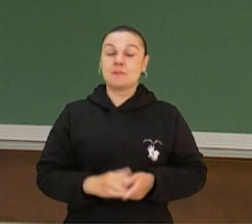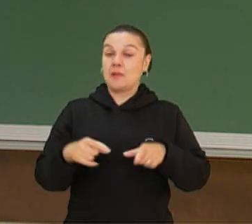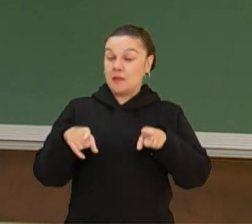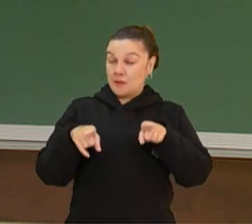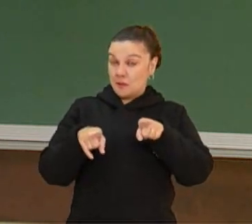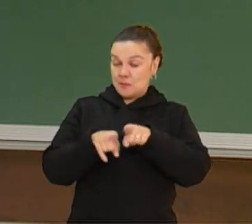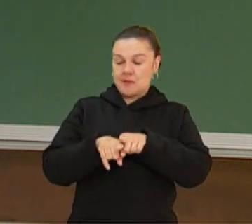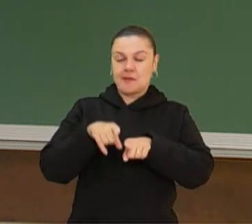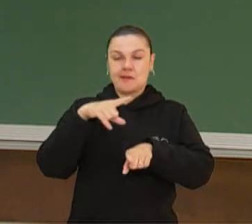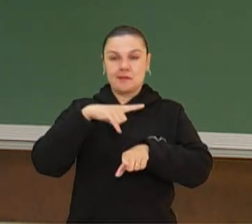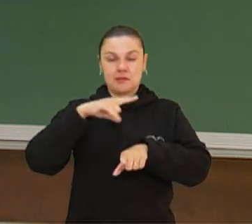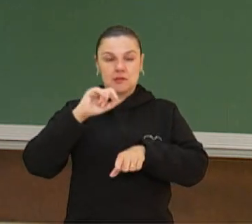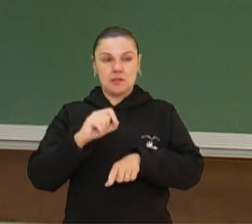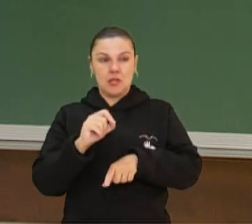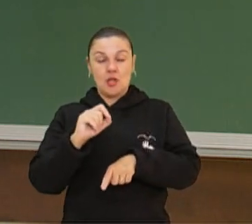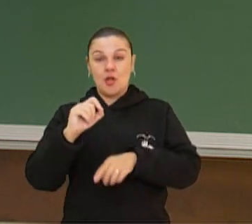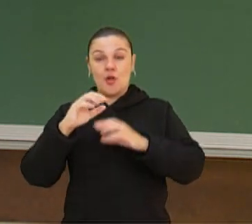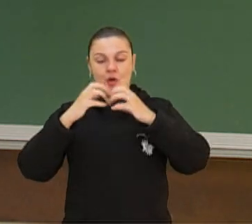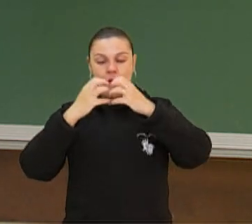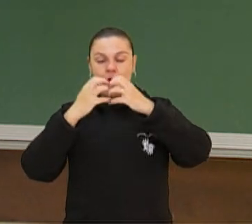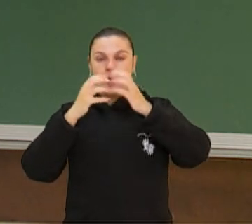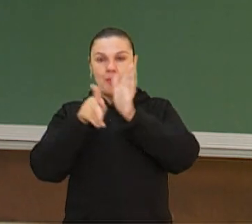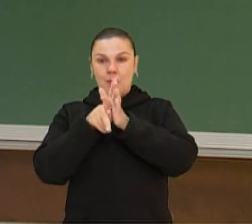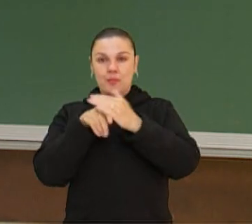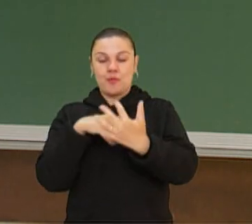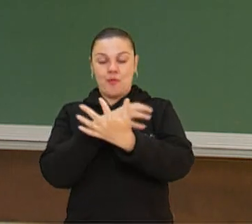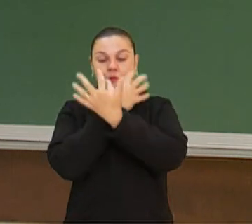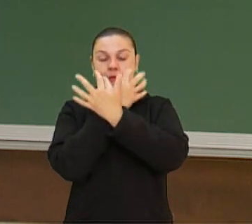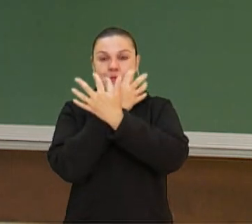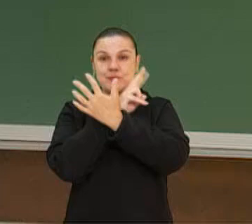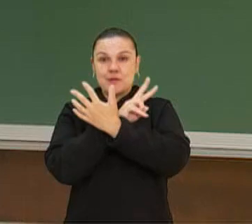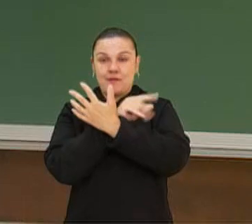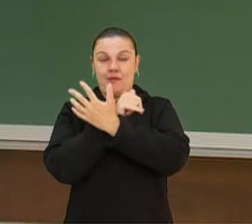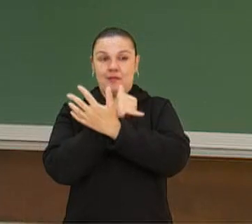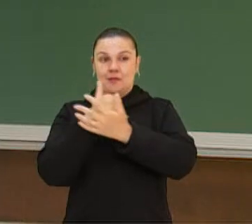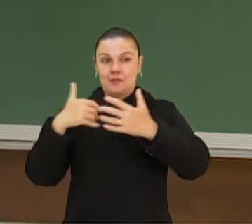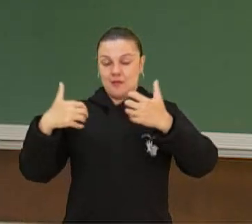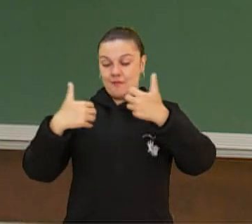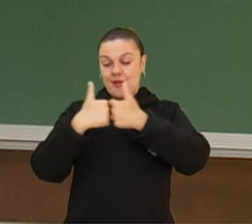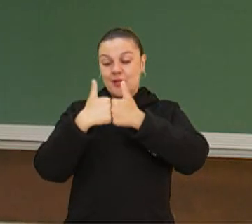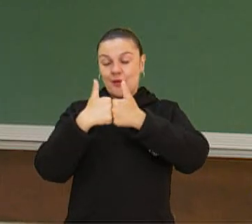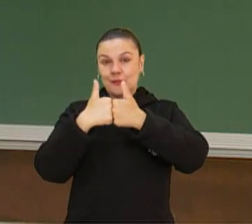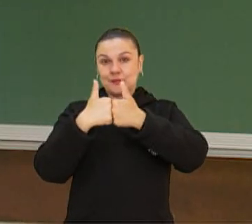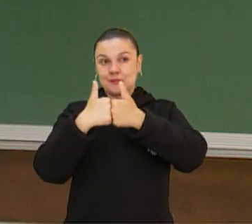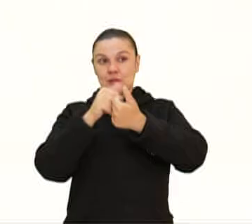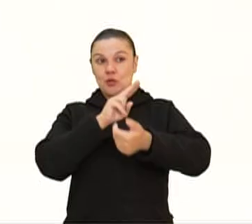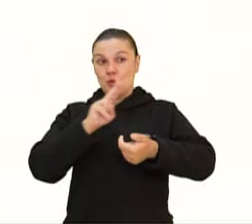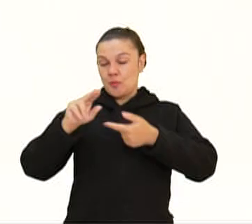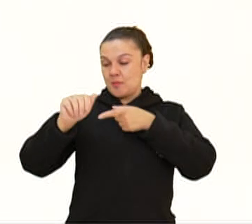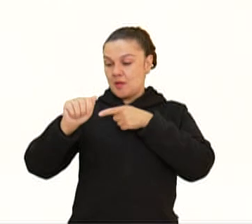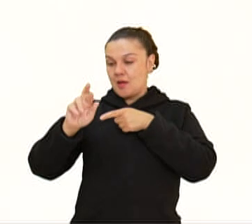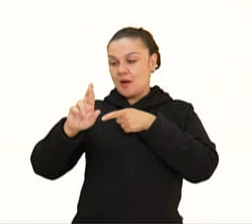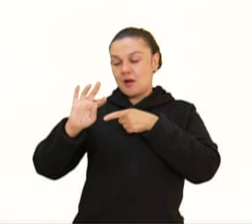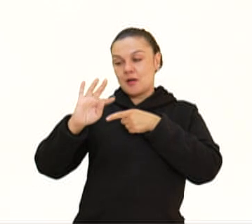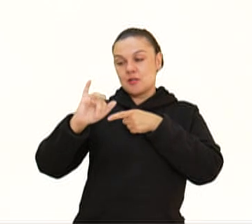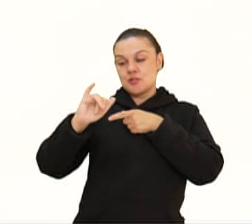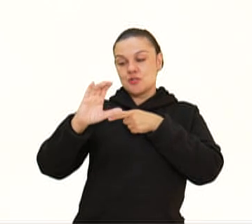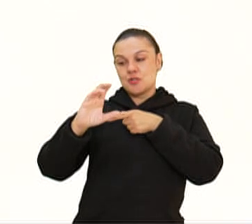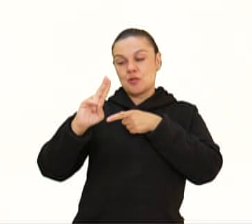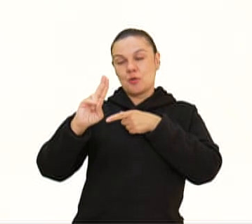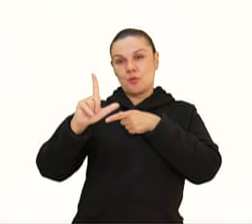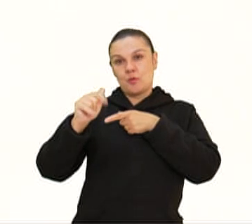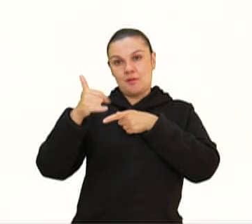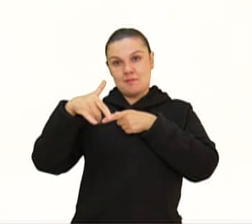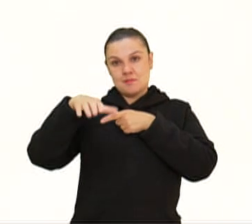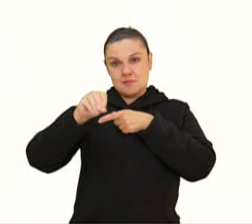nós temos onde os dois ou mais ossos eles vão sofrer um contato, eu vou chamar de articulações.